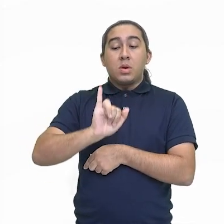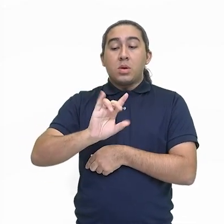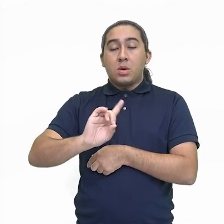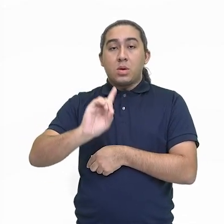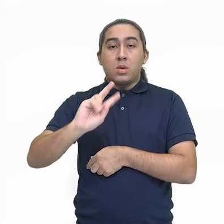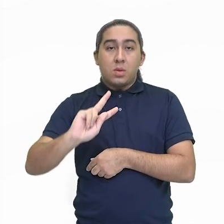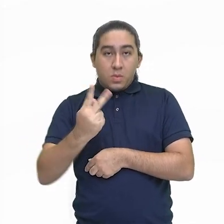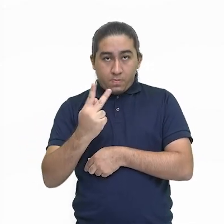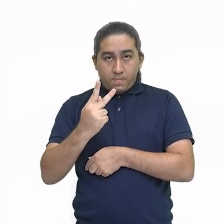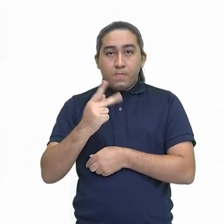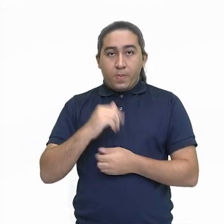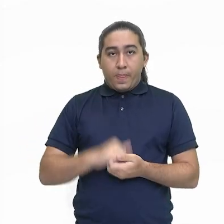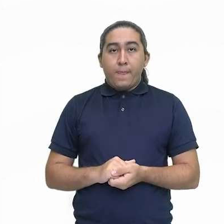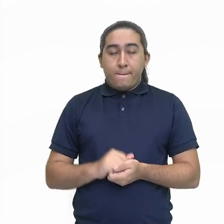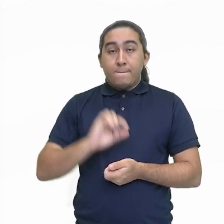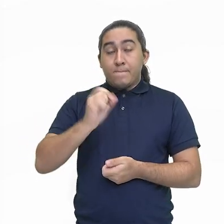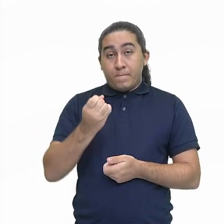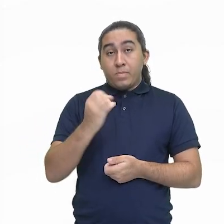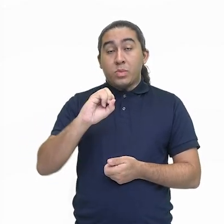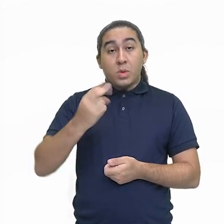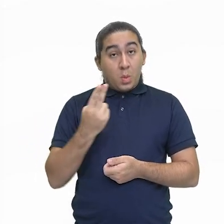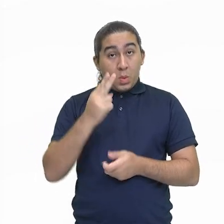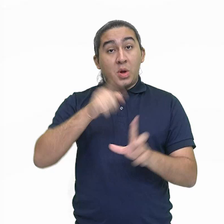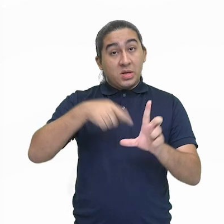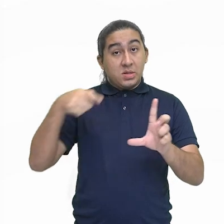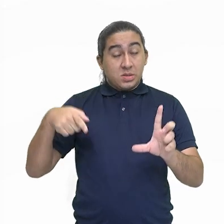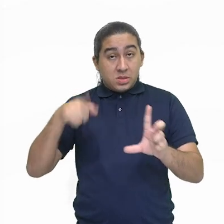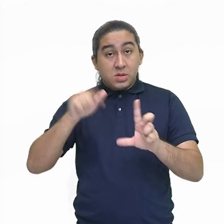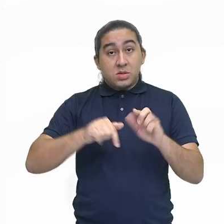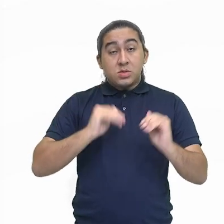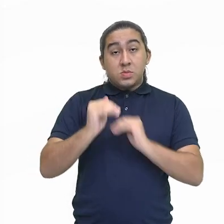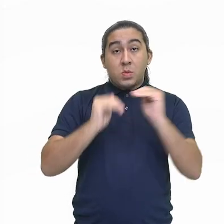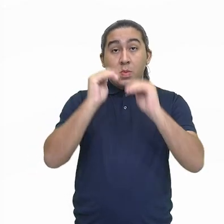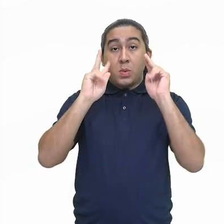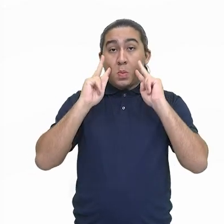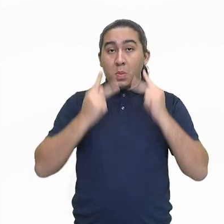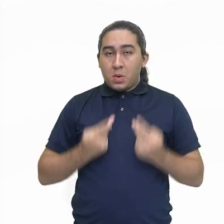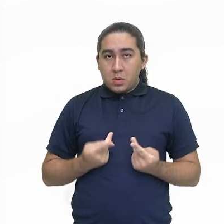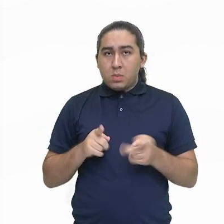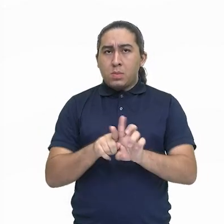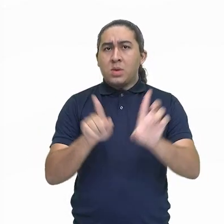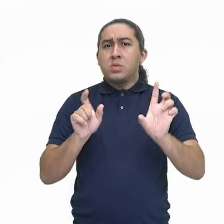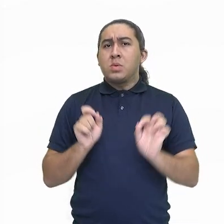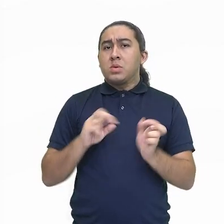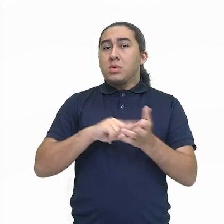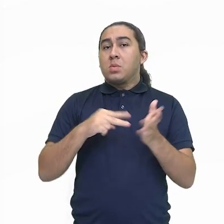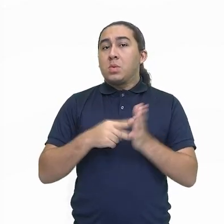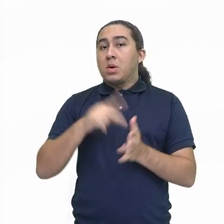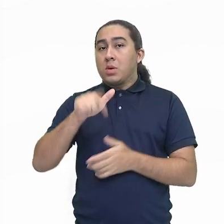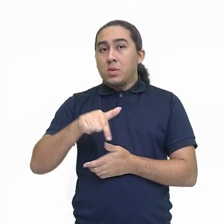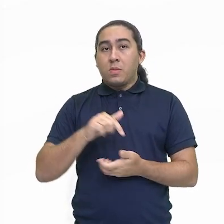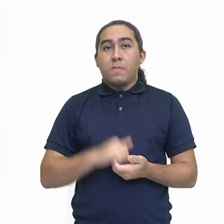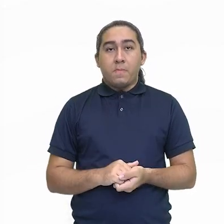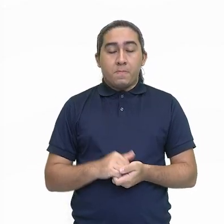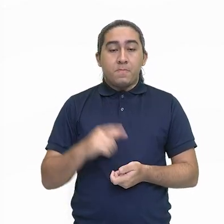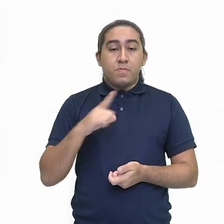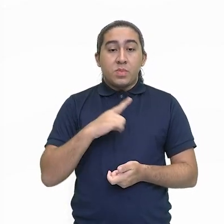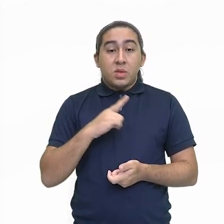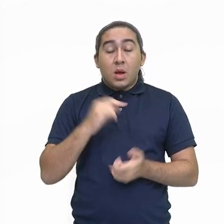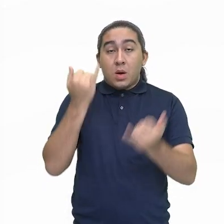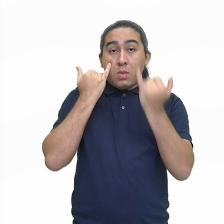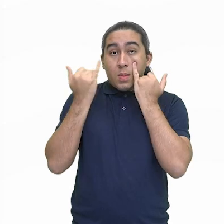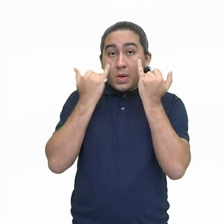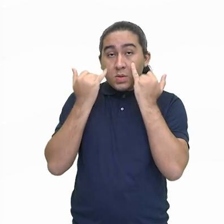IDH, ou Índice de Desenvolvimento Humano. E o que esse índice vai avaliar, né? Então, ele vai fazer ali a coleta de vários